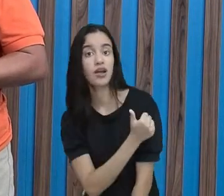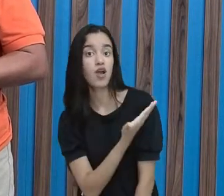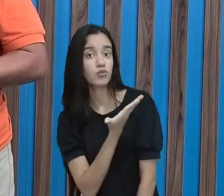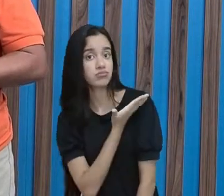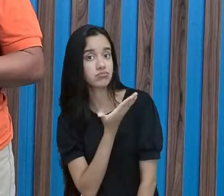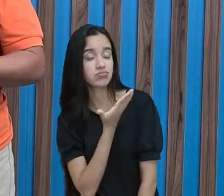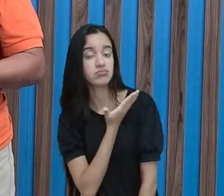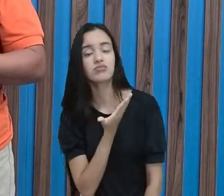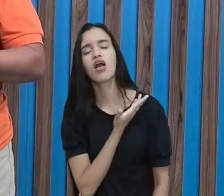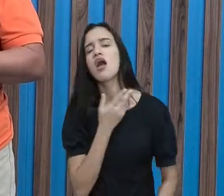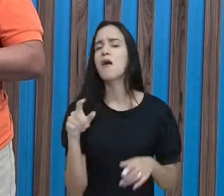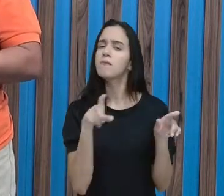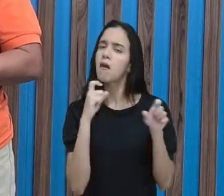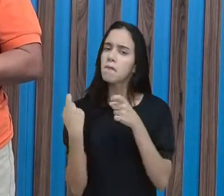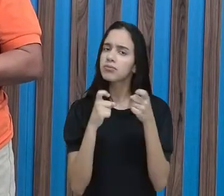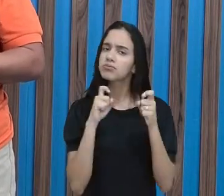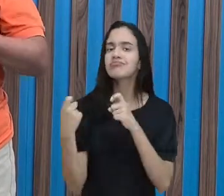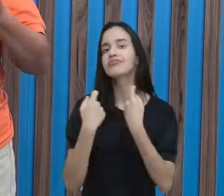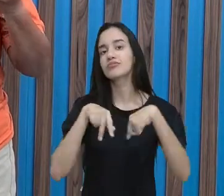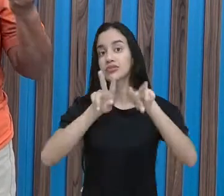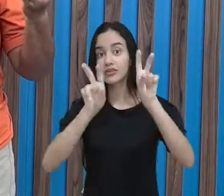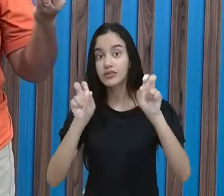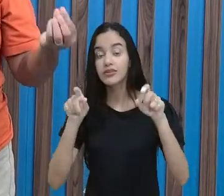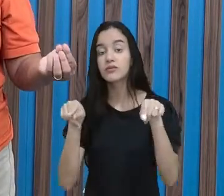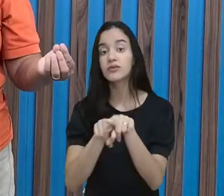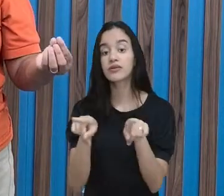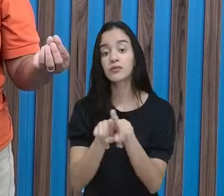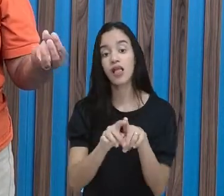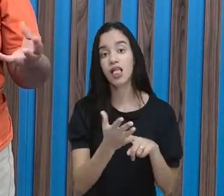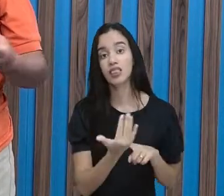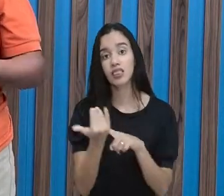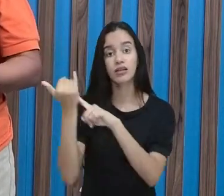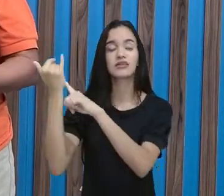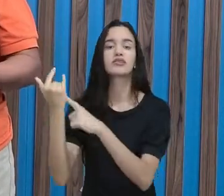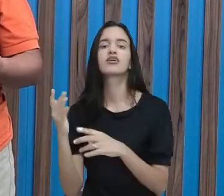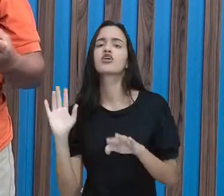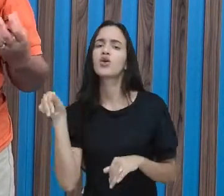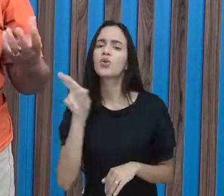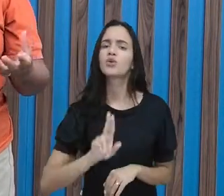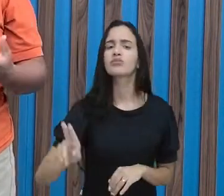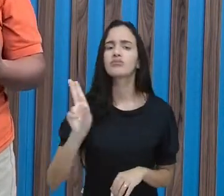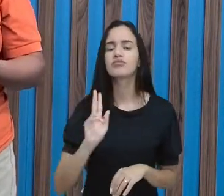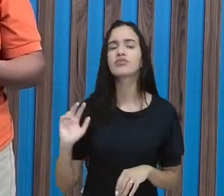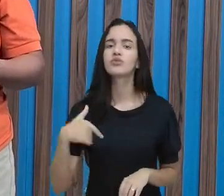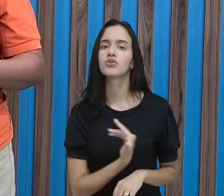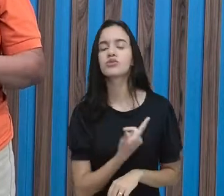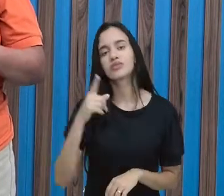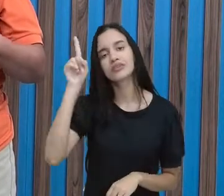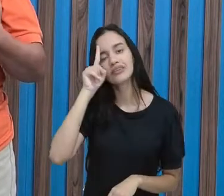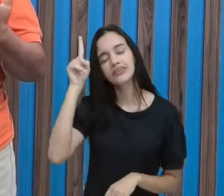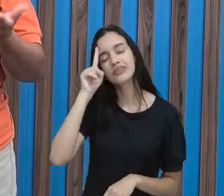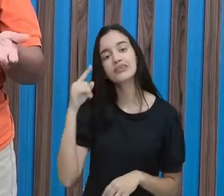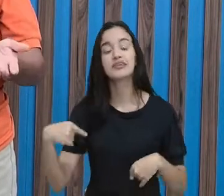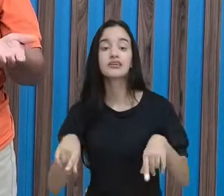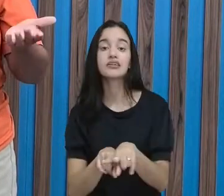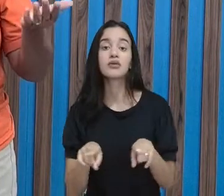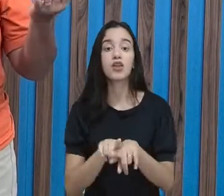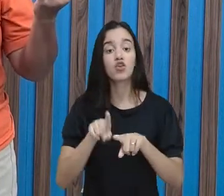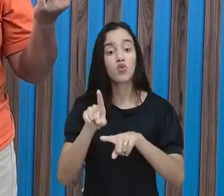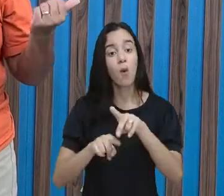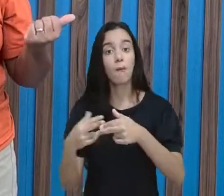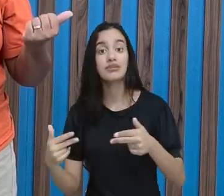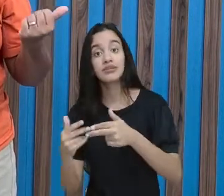colegas. Discute sobre esse tema, sobre a tecnologia que é utilizada no nosso dia a dia e também os objetos que